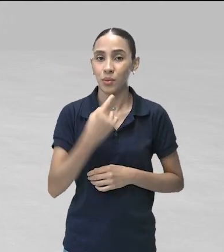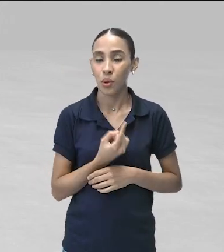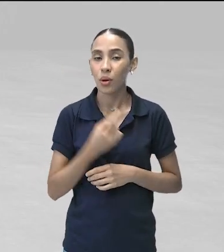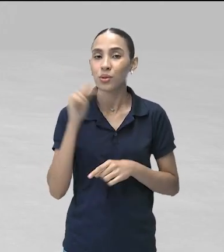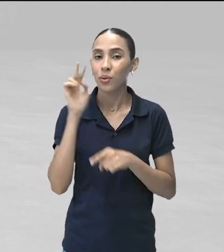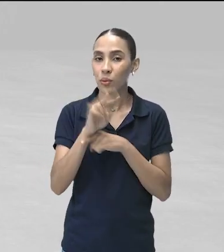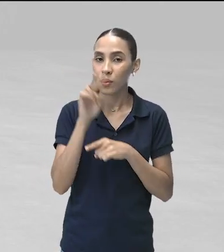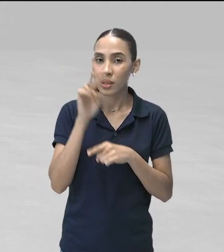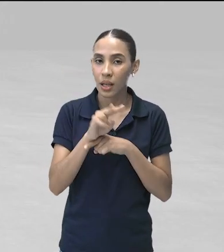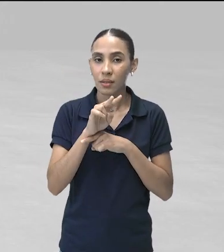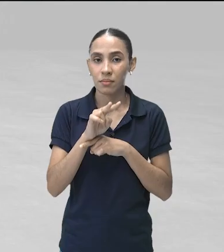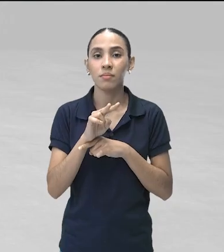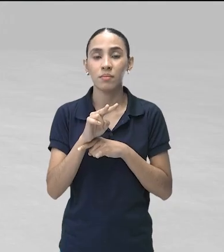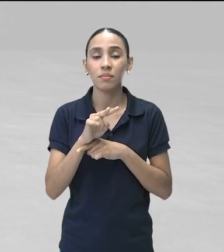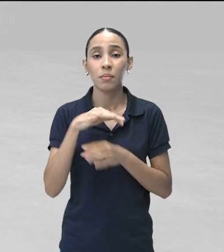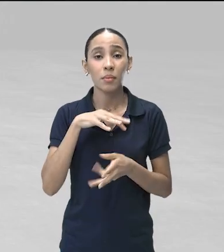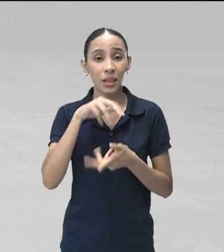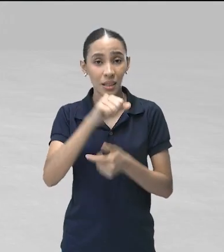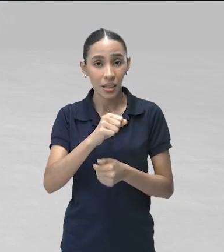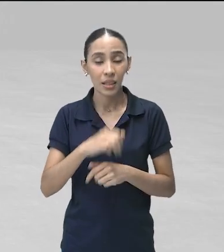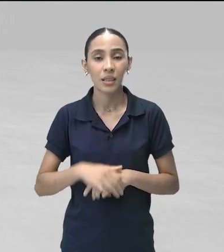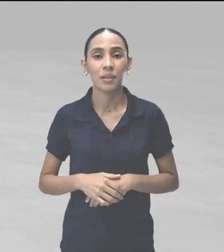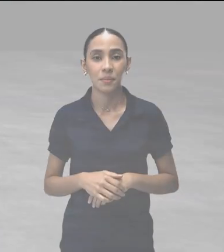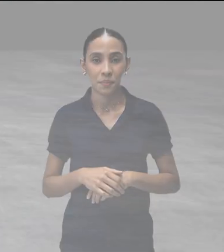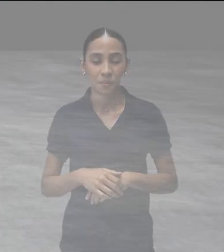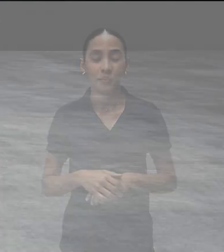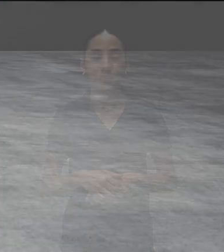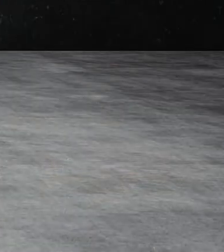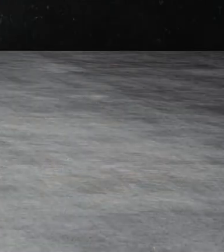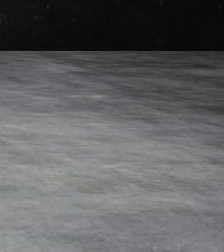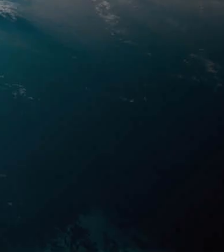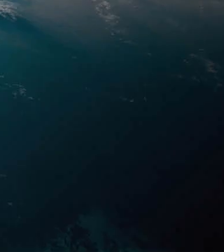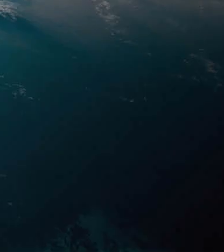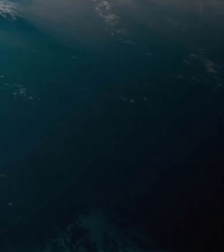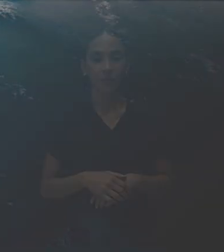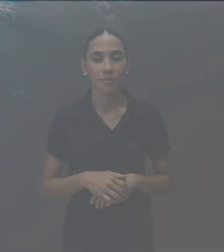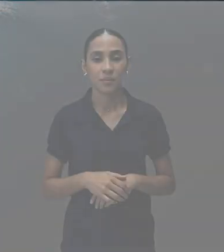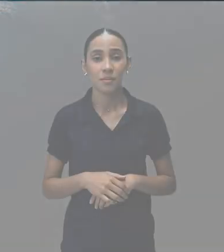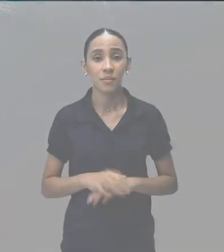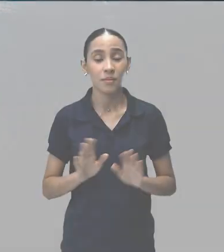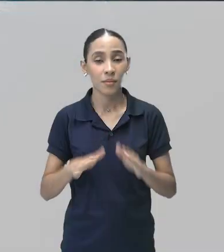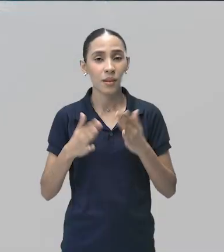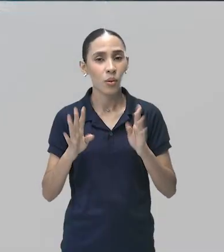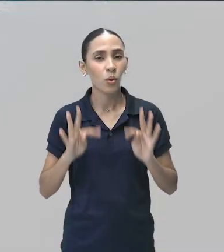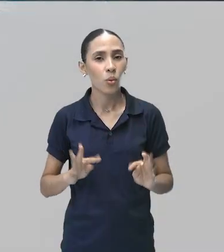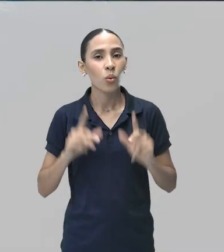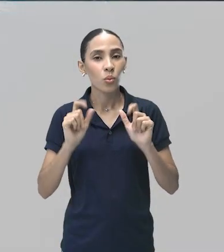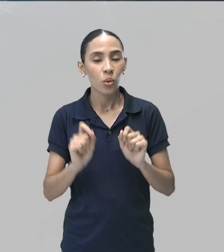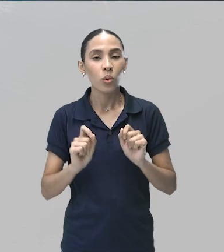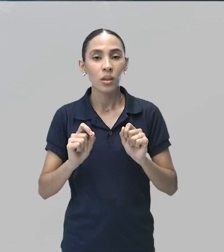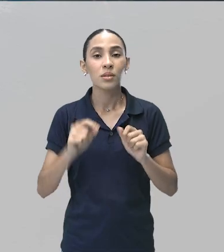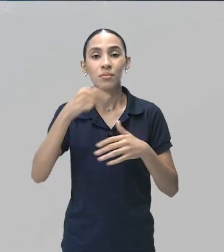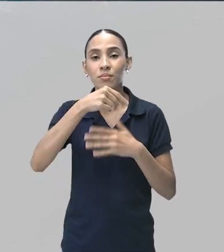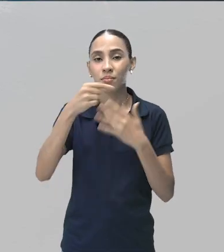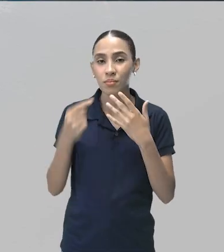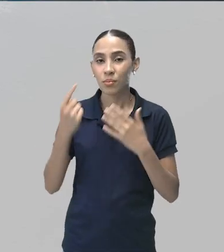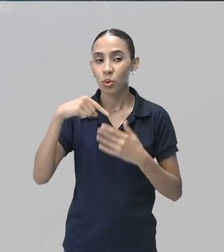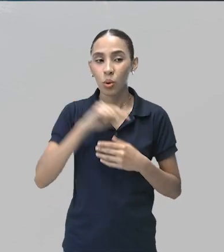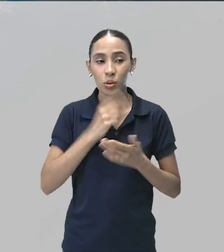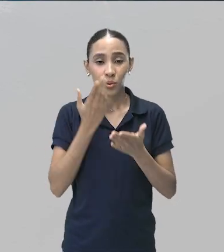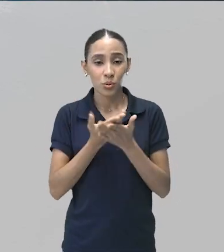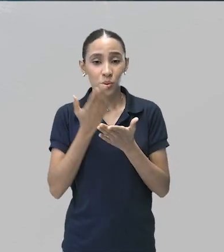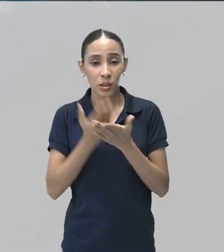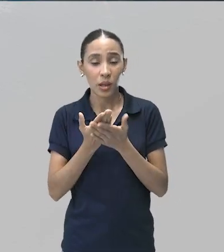gente cuidar do nosso planeta. Então, com todas essas condições que nós acabamos